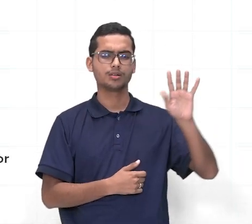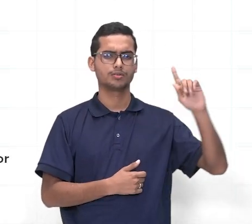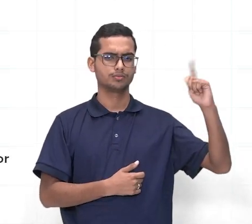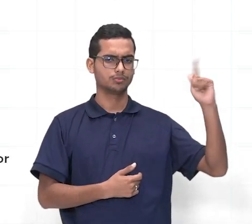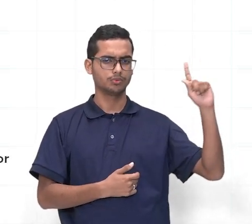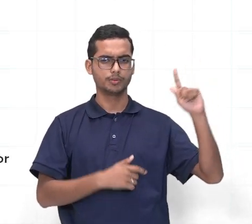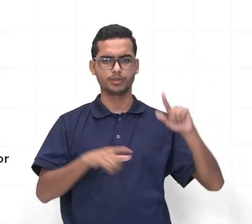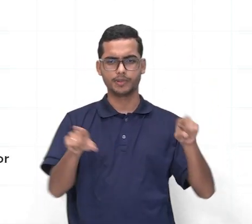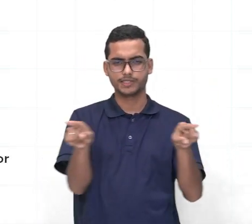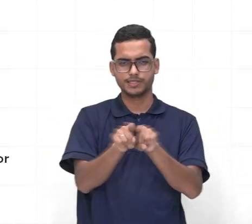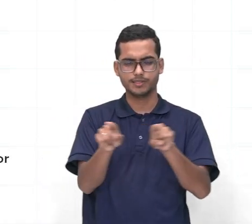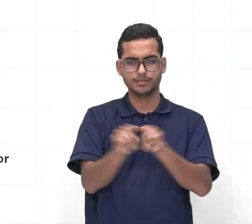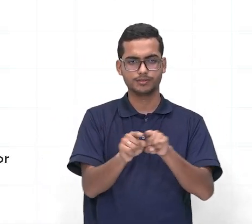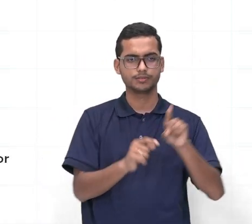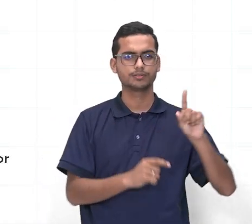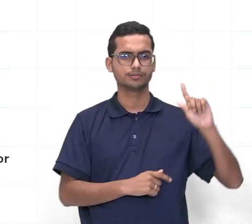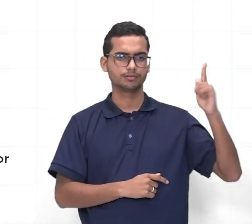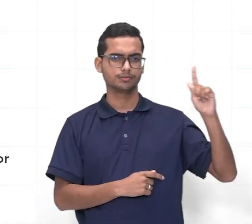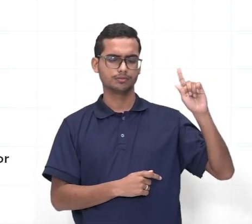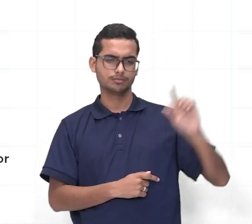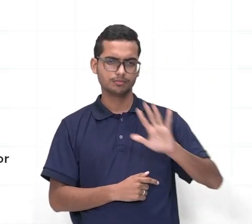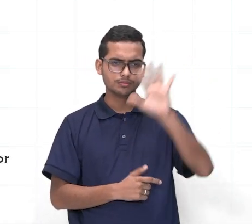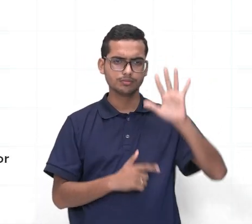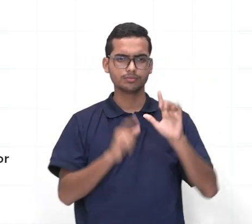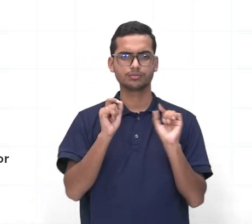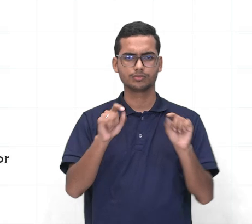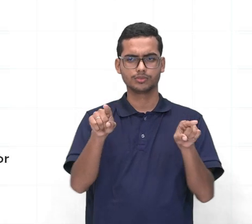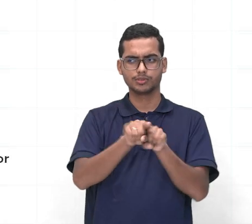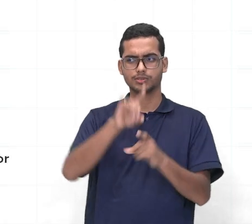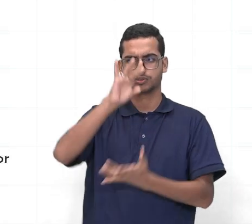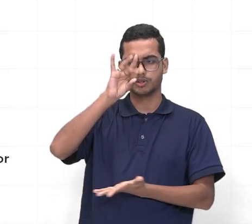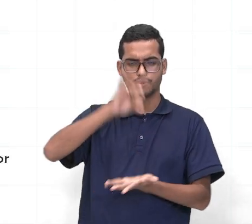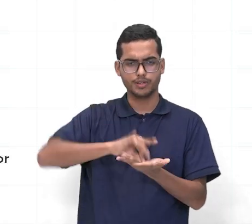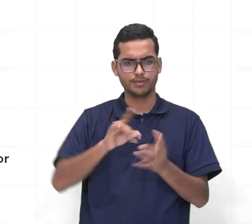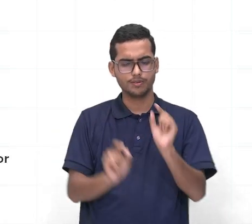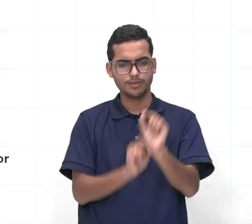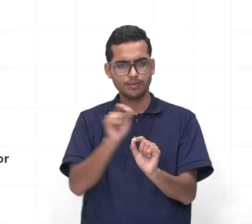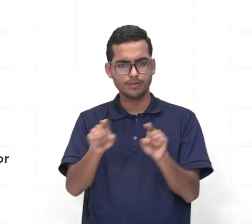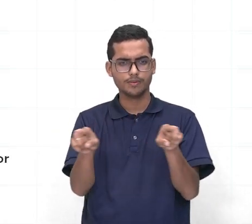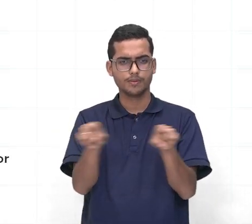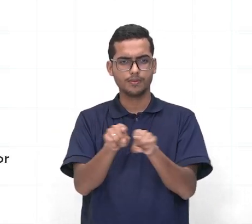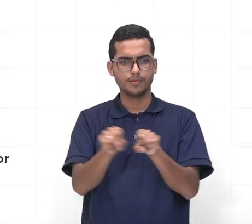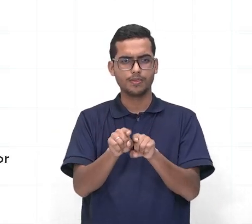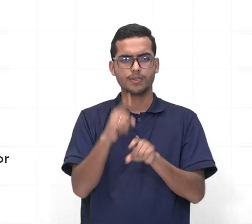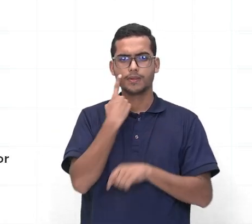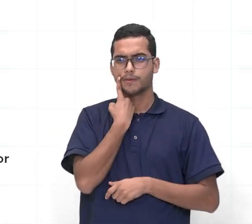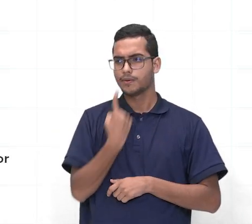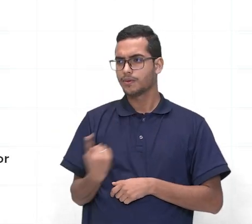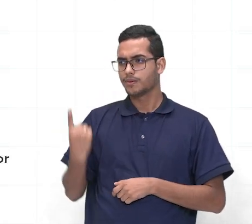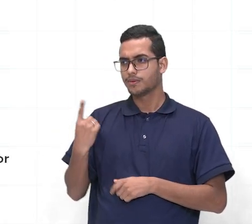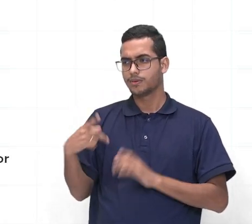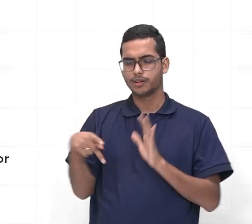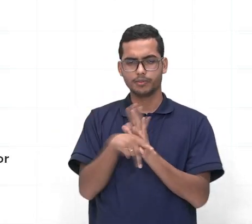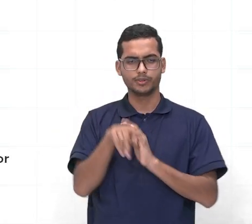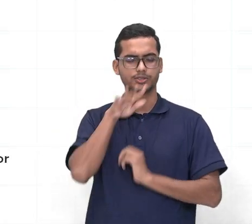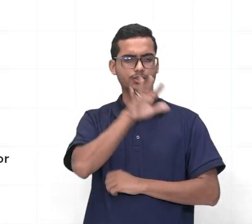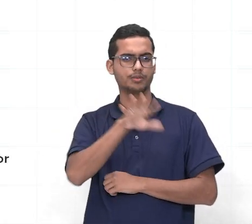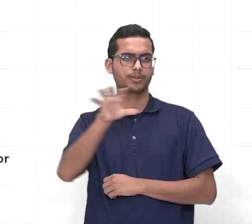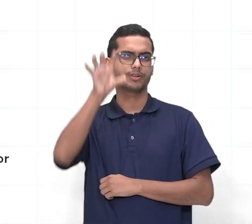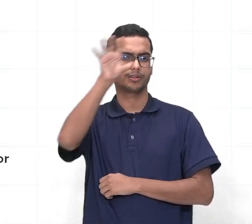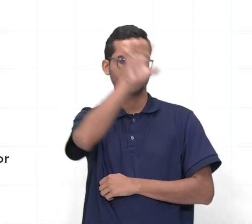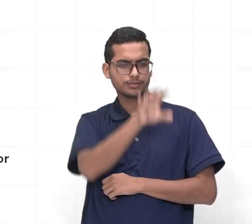né, que aqui no norte é a região endêmica, porque é onde vai ocorrer